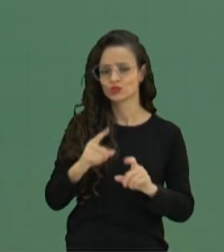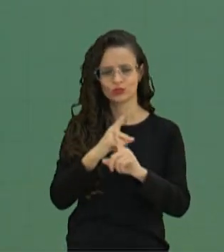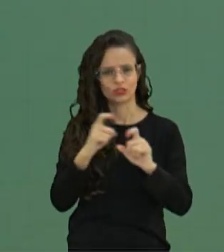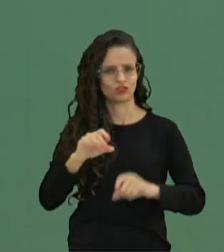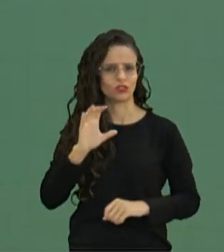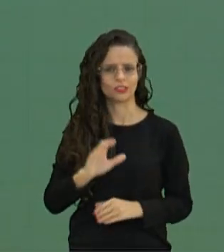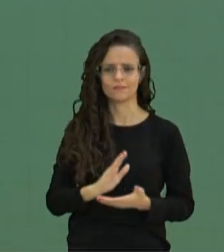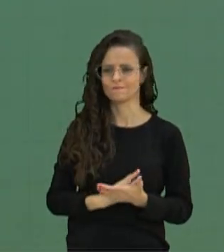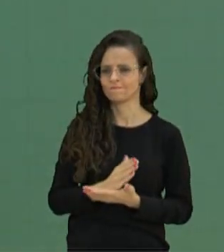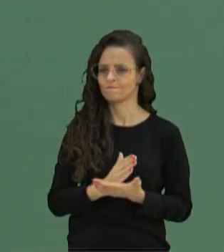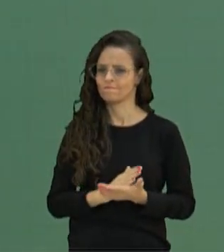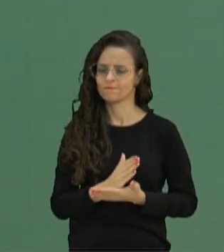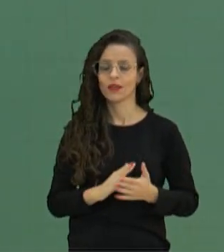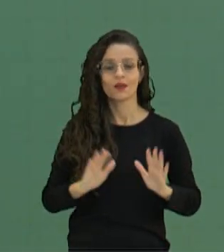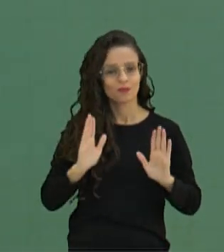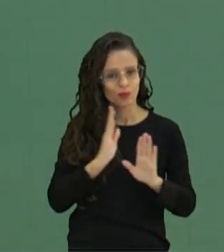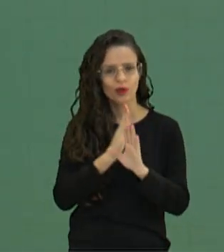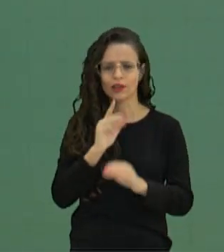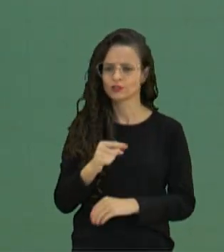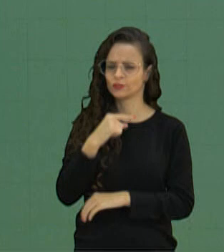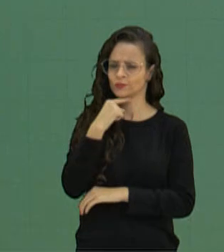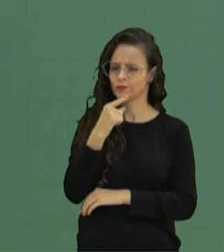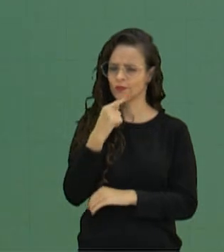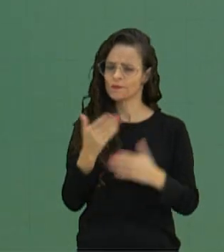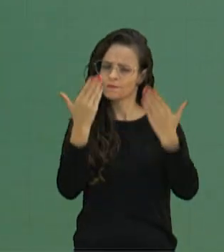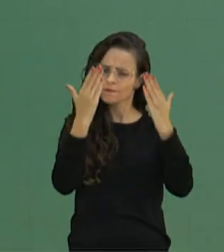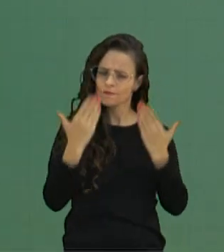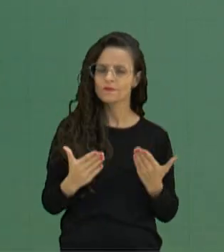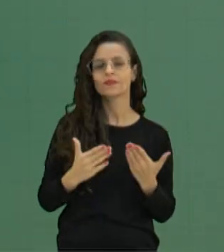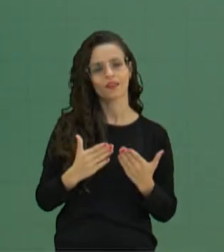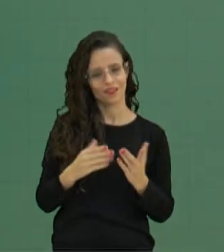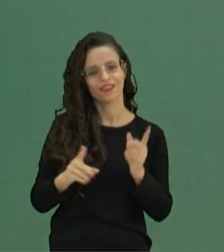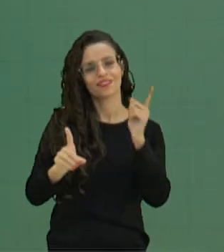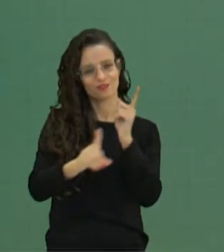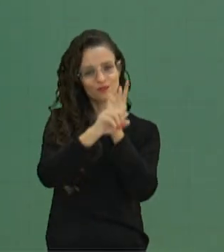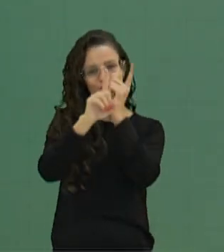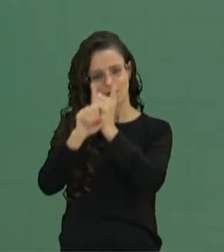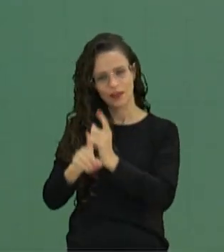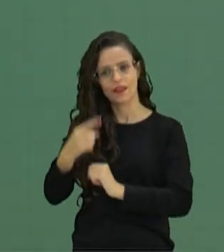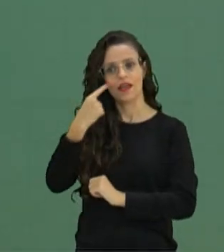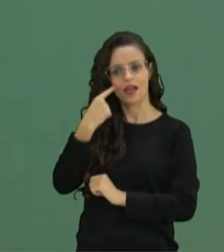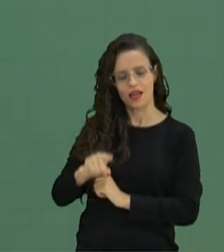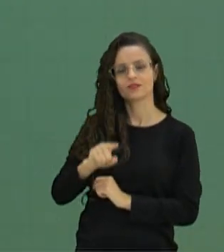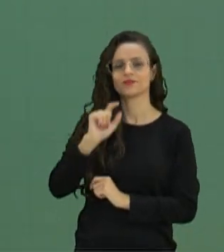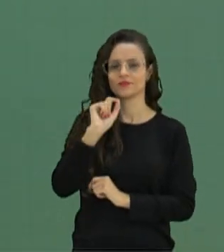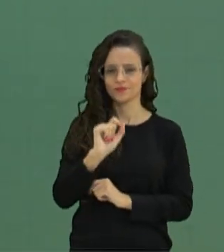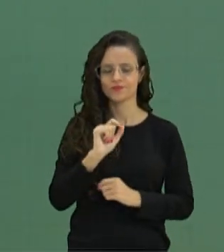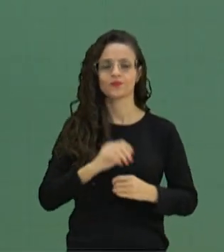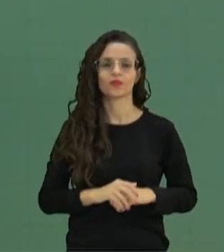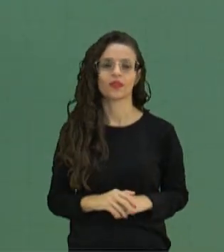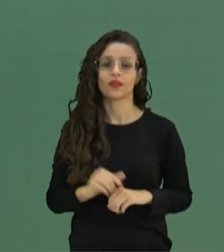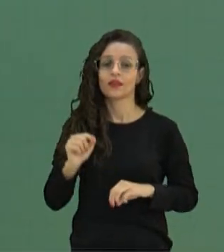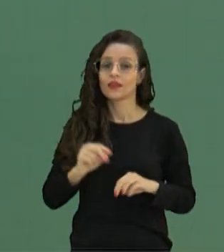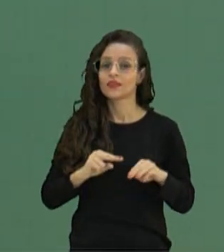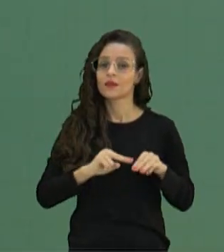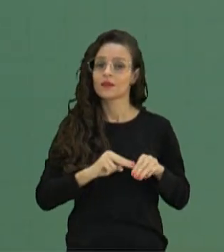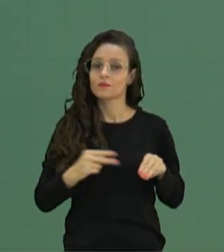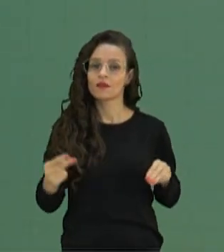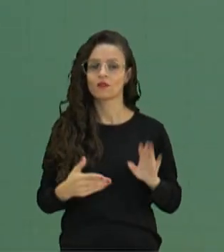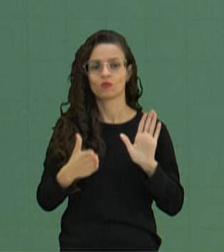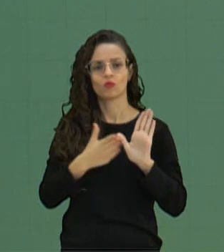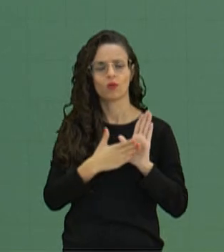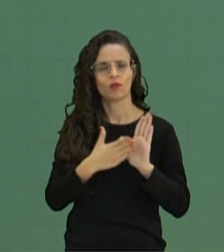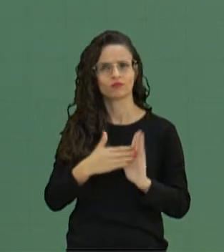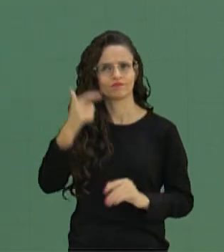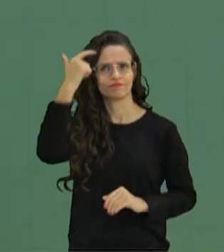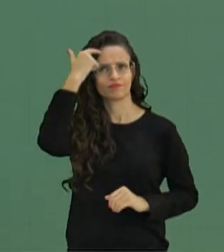inquieto. E é graças a essa inquietação que eles chegam às descobertas. Então Mendel propôs o seguinte na mente